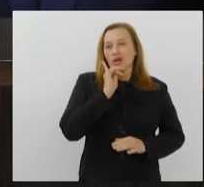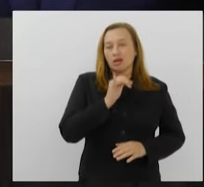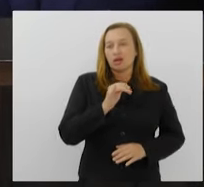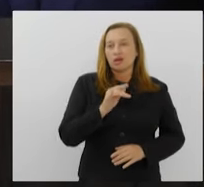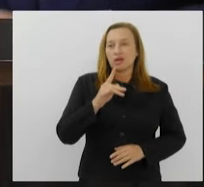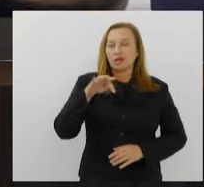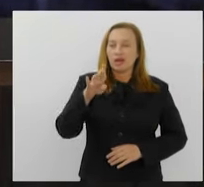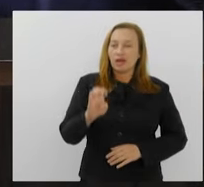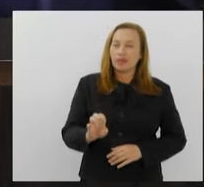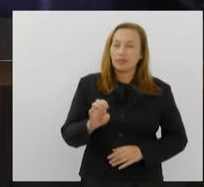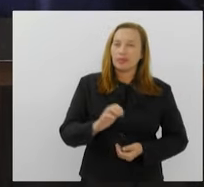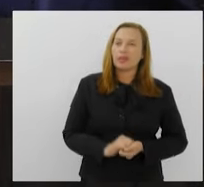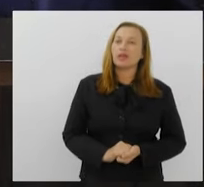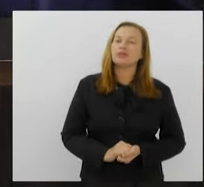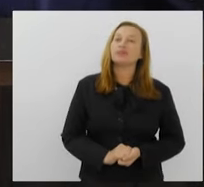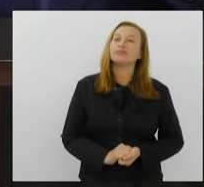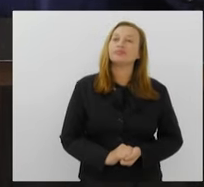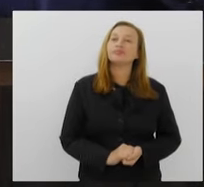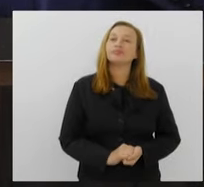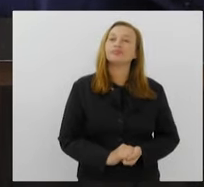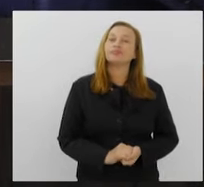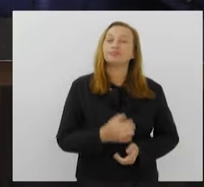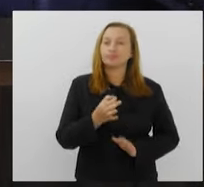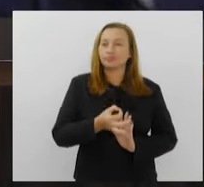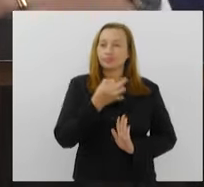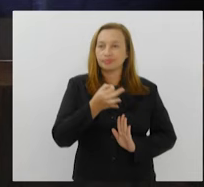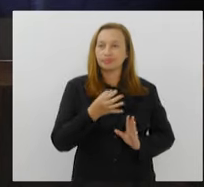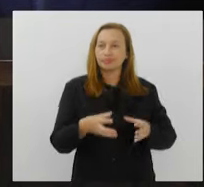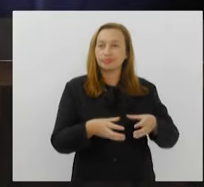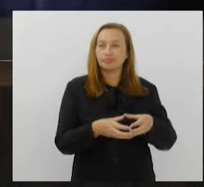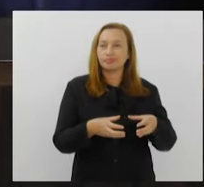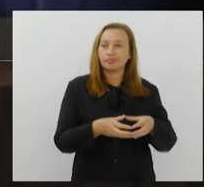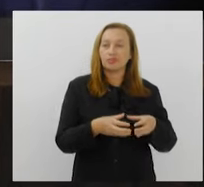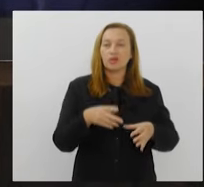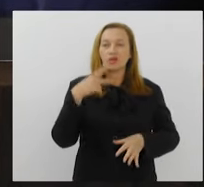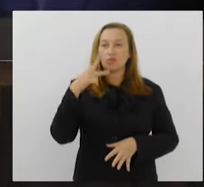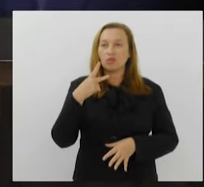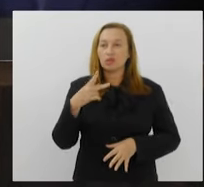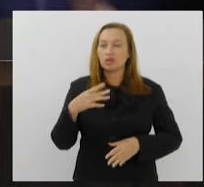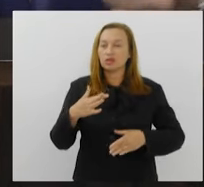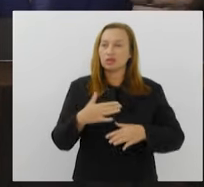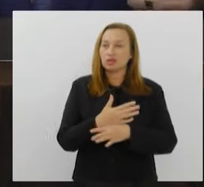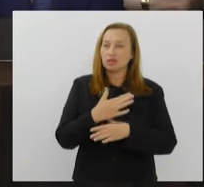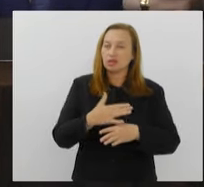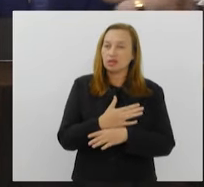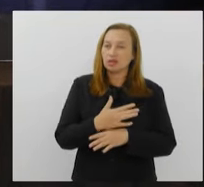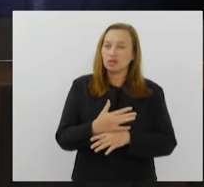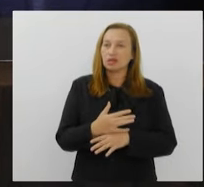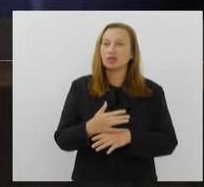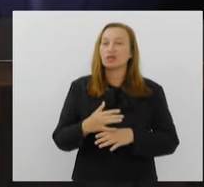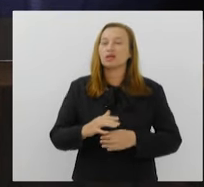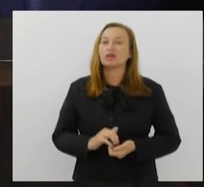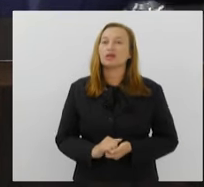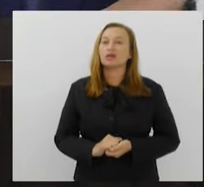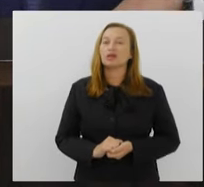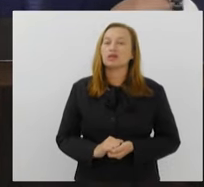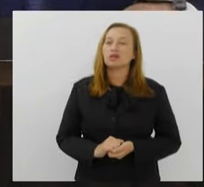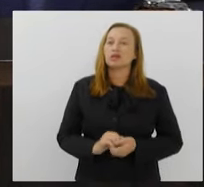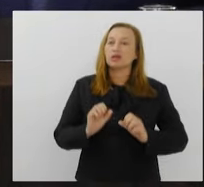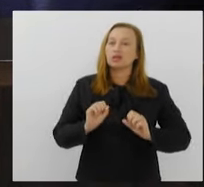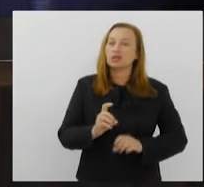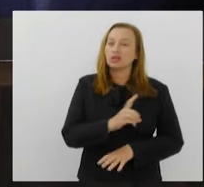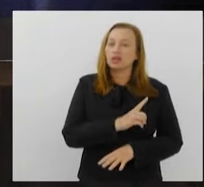Delaroli. Pendendo de pareceres das comissões de Política Urbana, Habitação, Assuntos Fundiários, de Defesa Civil e